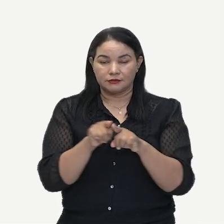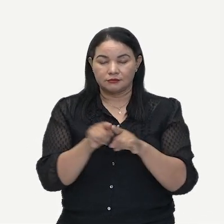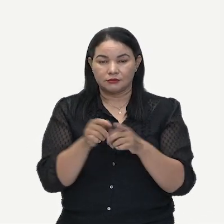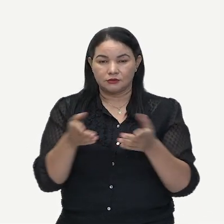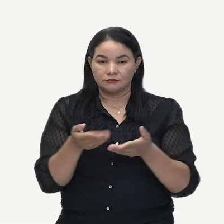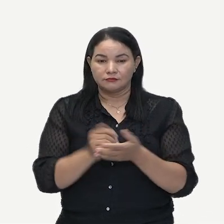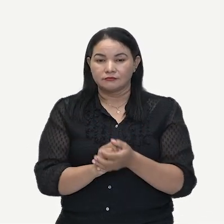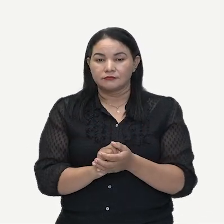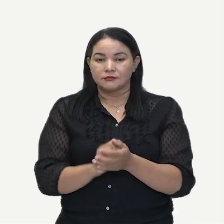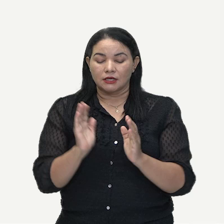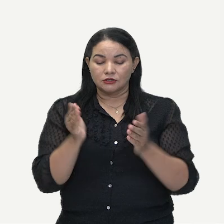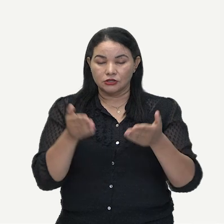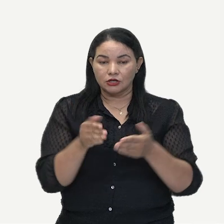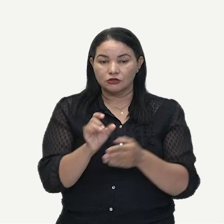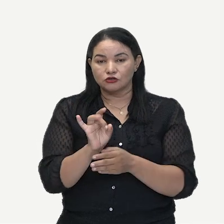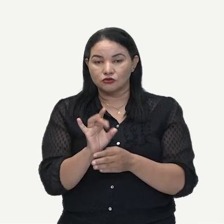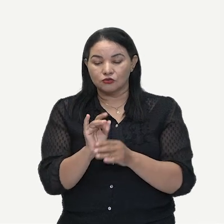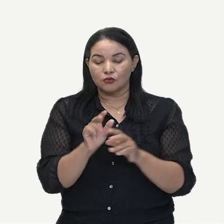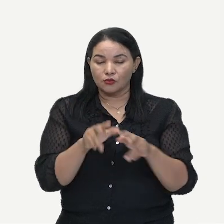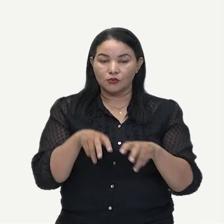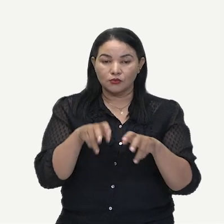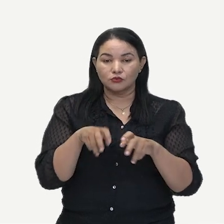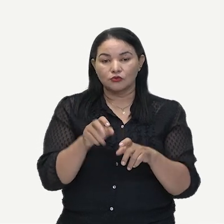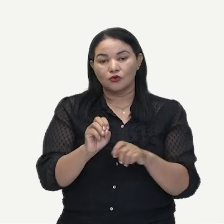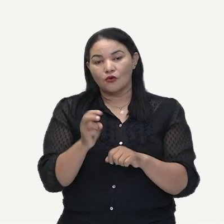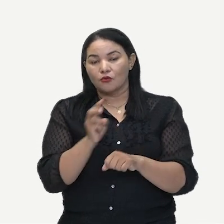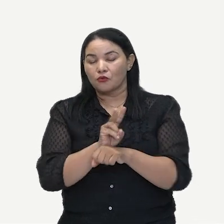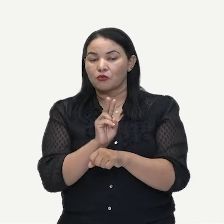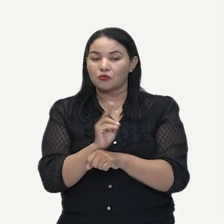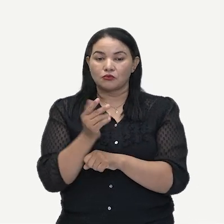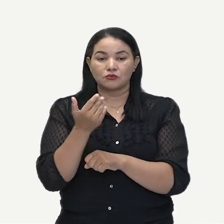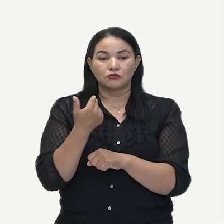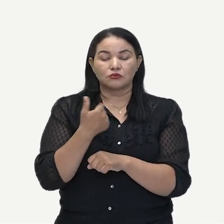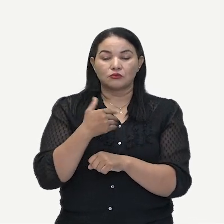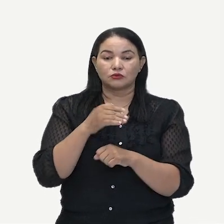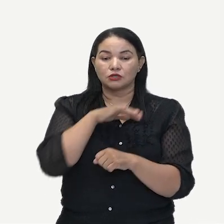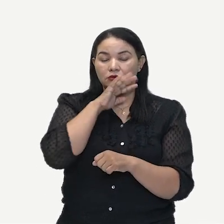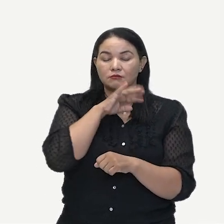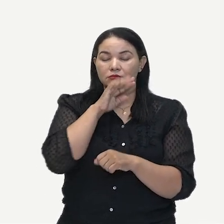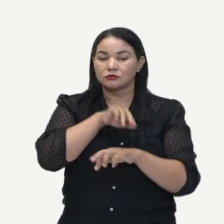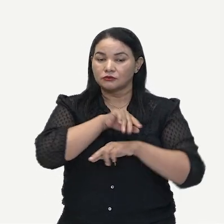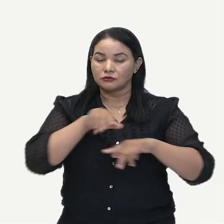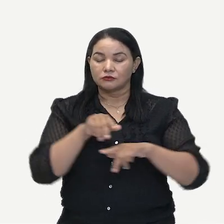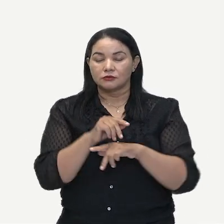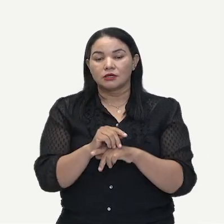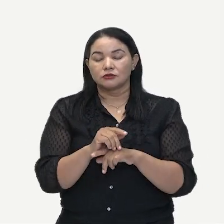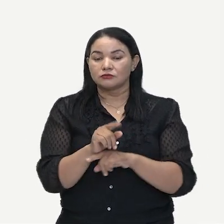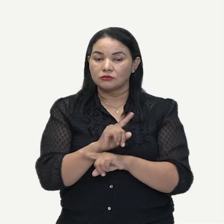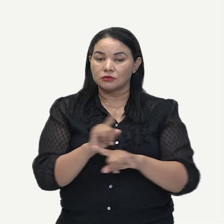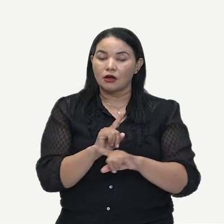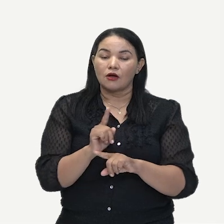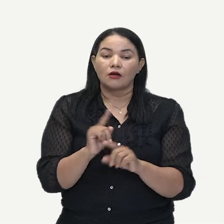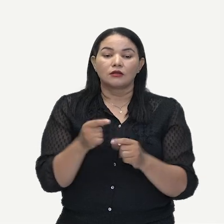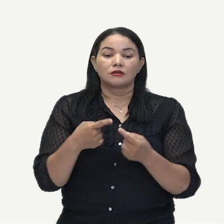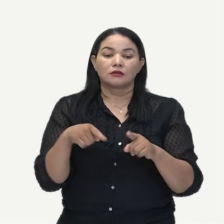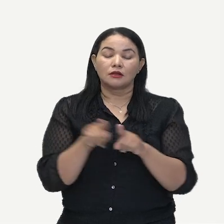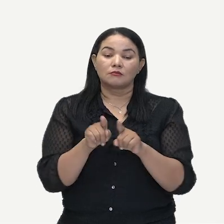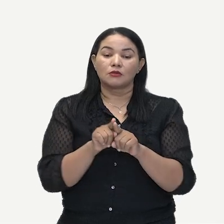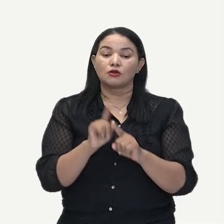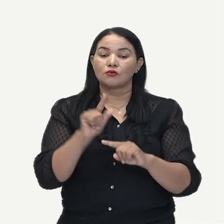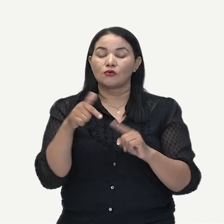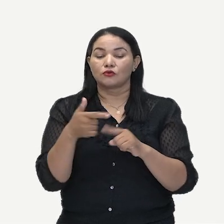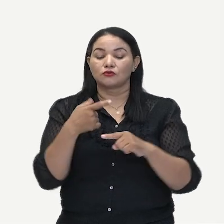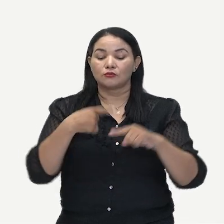estar centrados apenas na agricultura, na pecuária ou apenas no sistema da indústria, né, no fornecimento dos